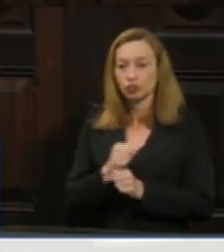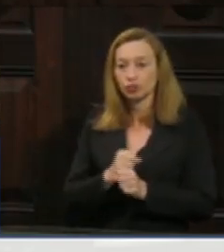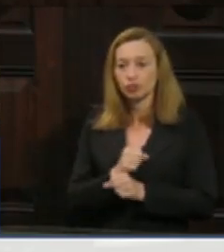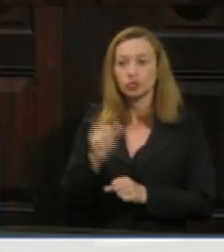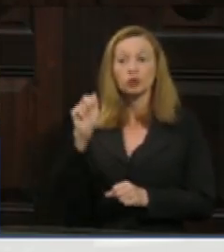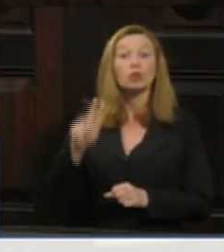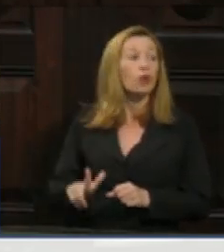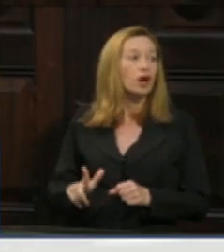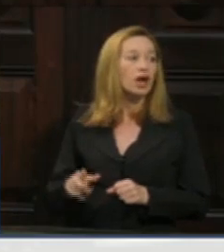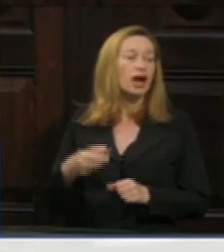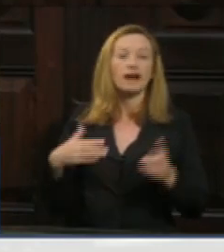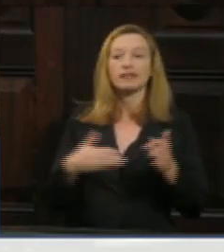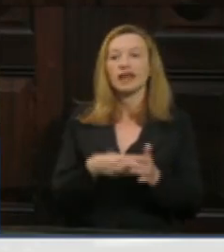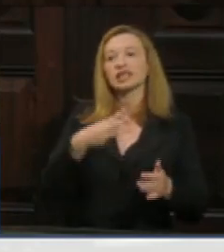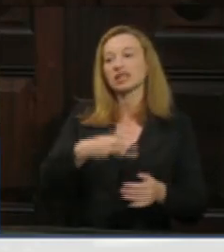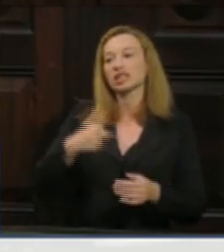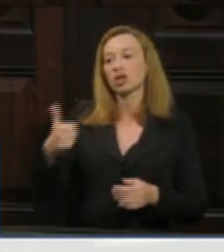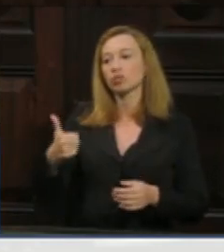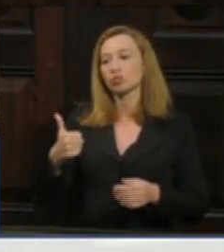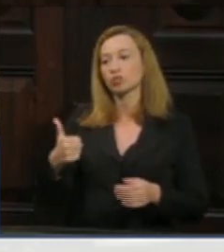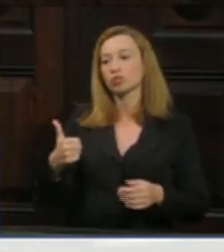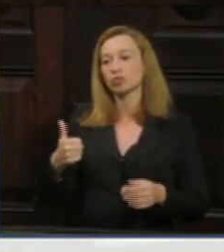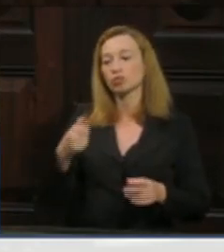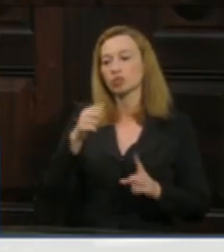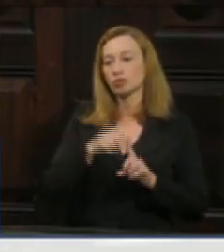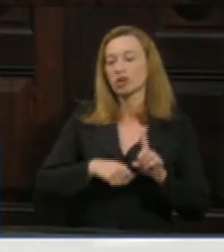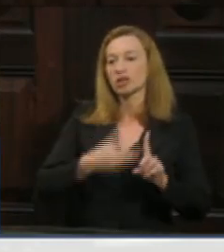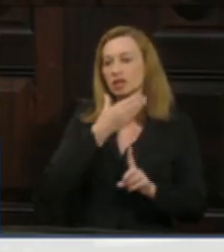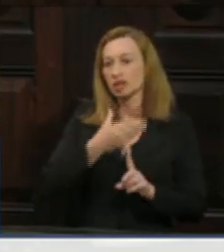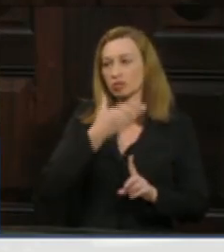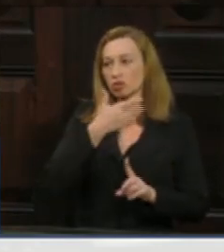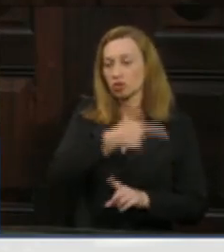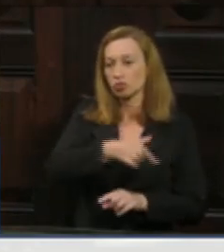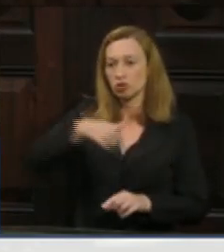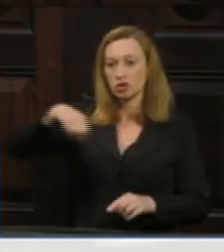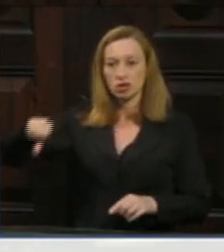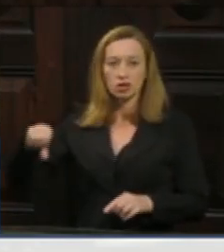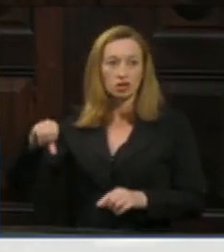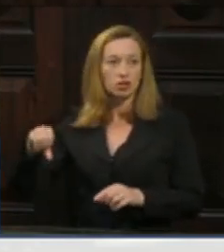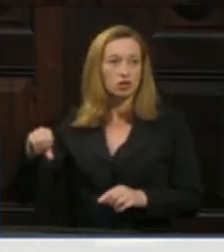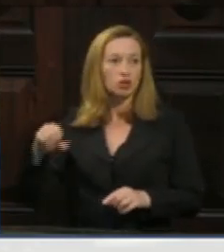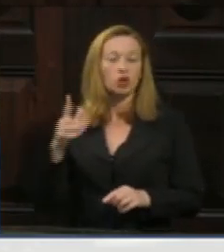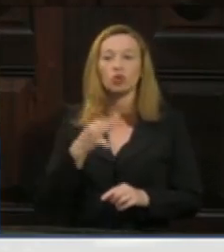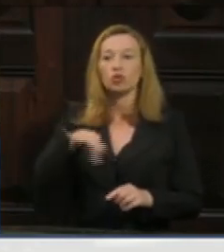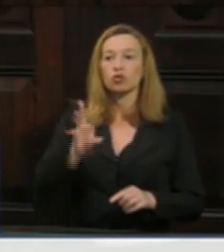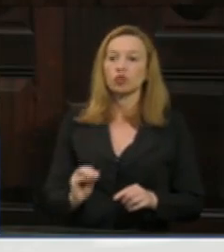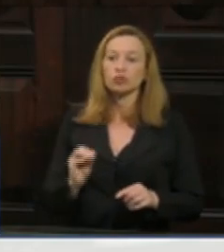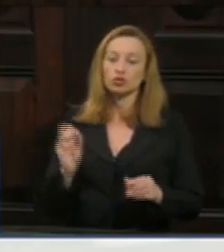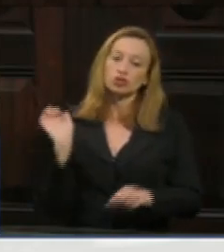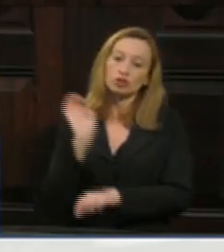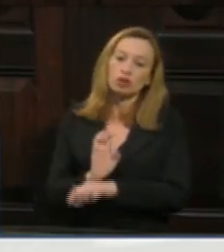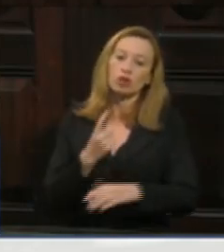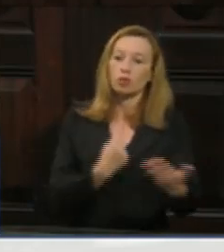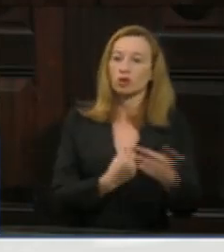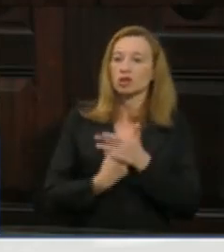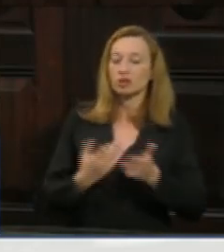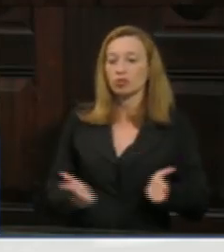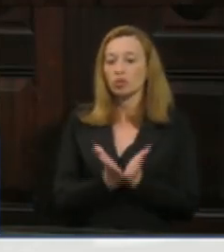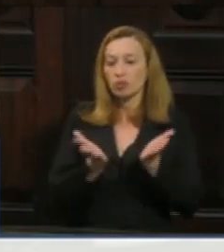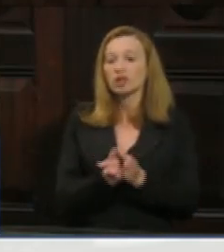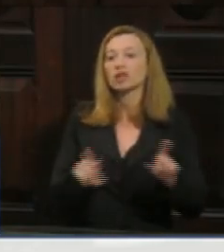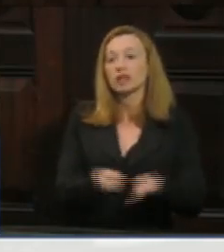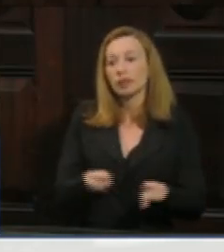com 60 parlamentares e uma parte também do parlamento ser